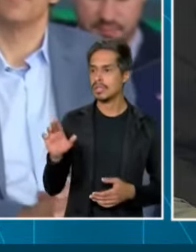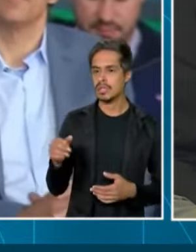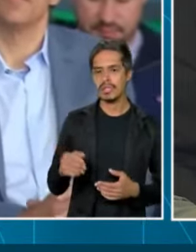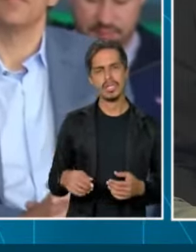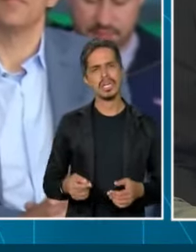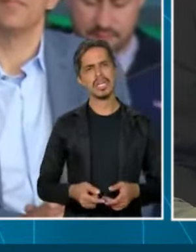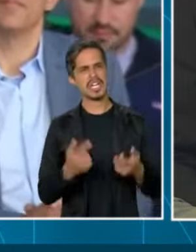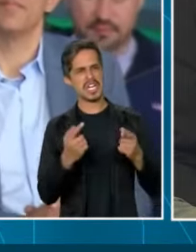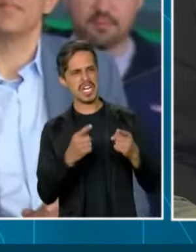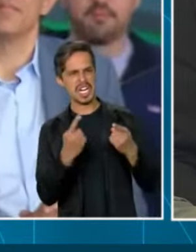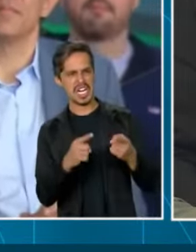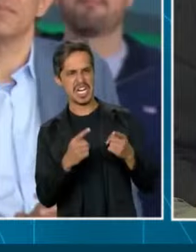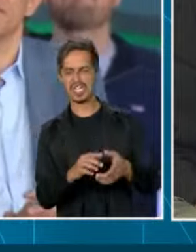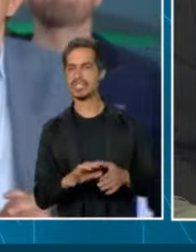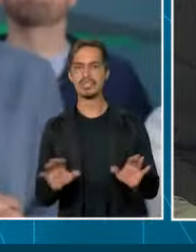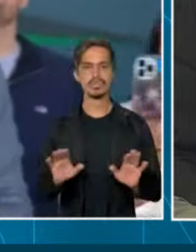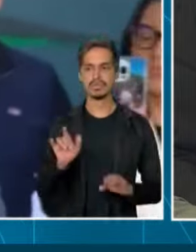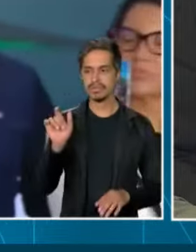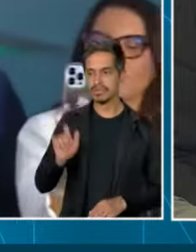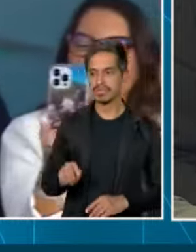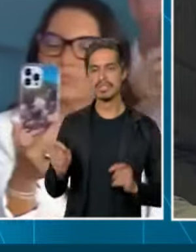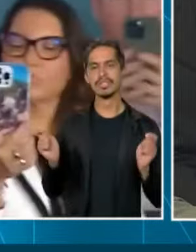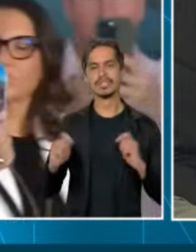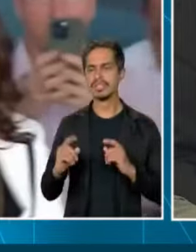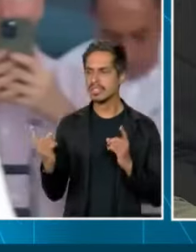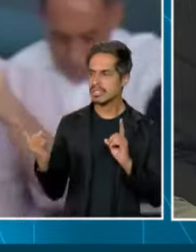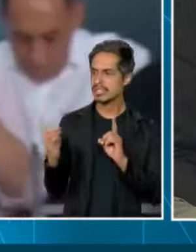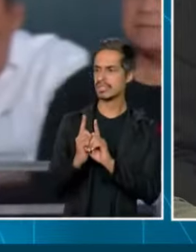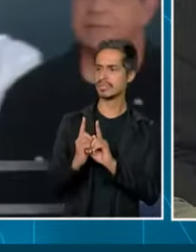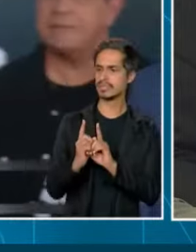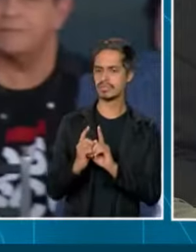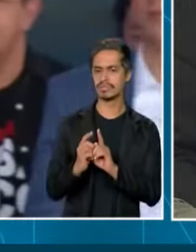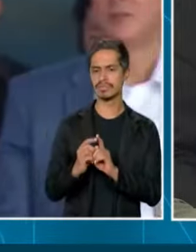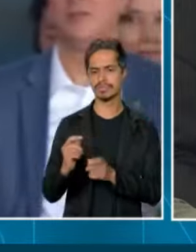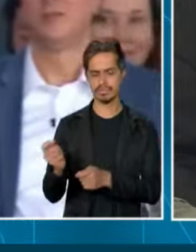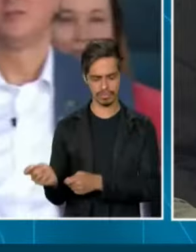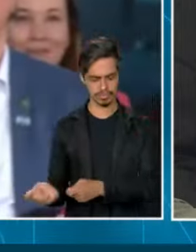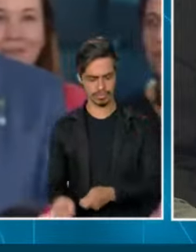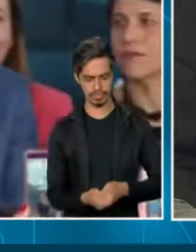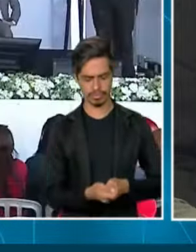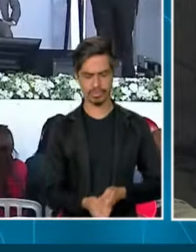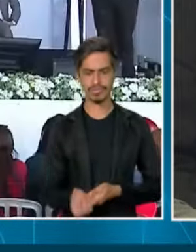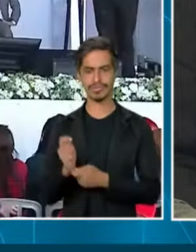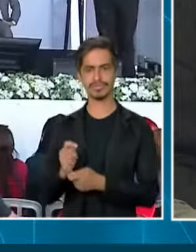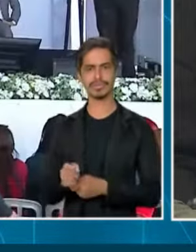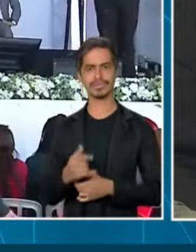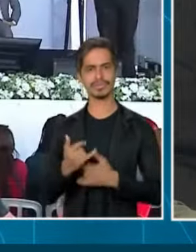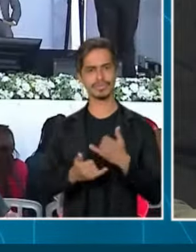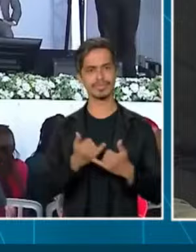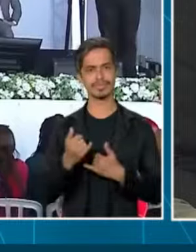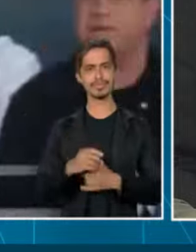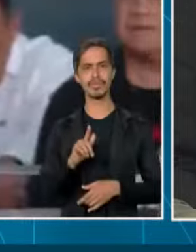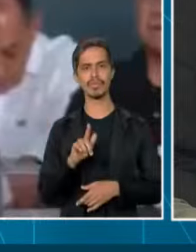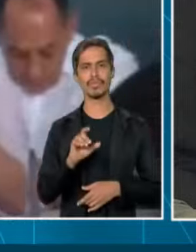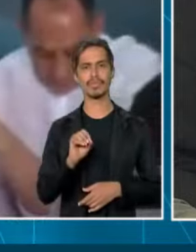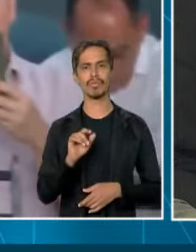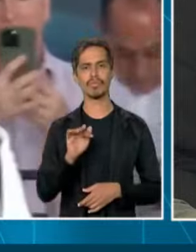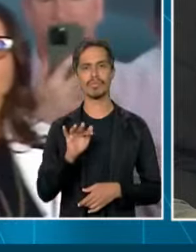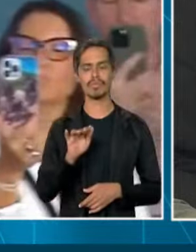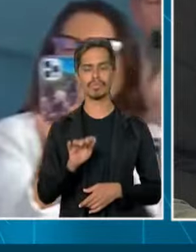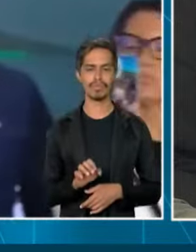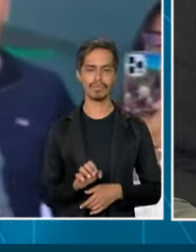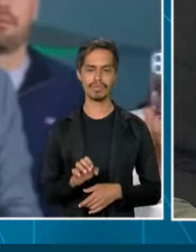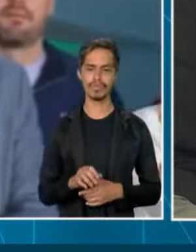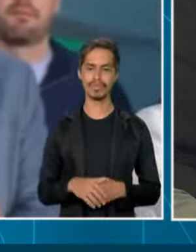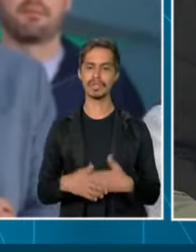para meio que desdizer, para dizer que aquilo não era o que estava planejado, enfim, acho que já virou quase que uma questão pessoal ali entre o Lula e o